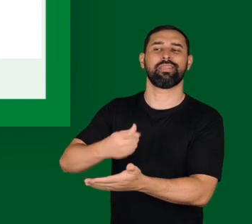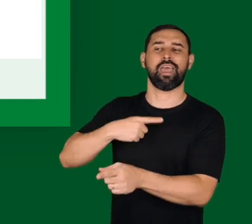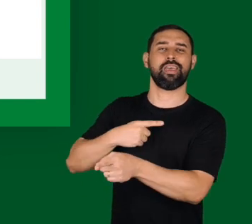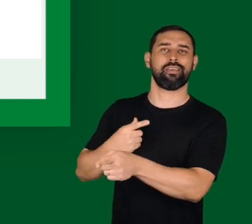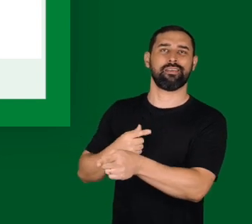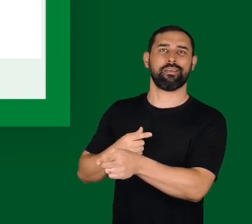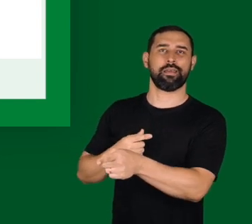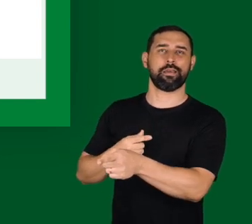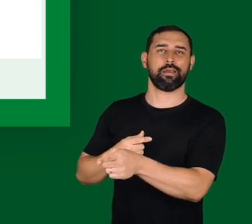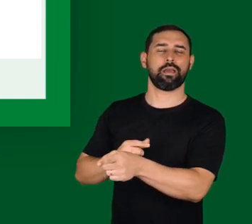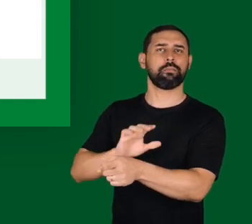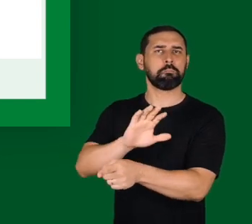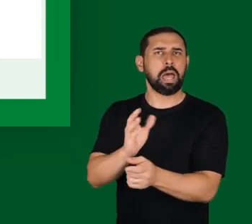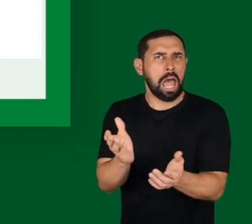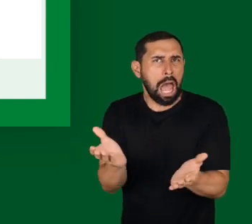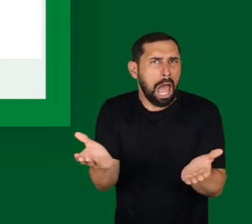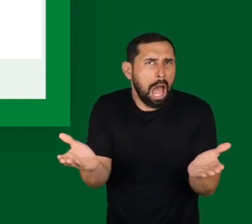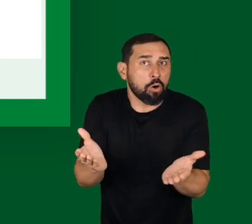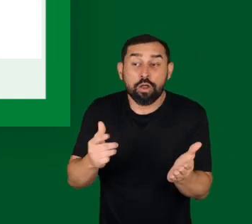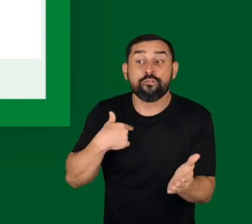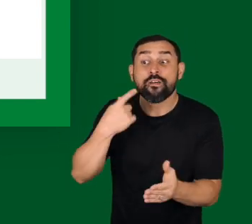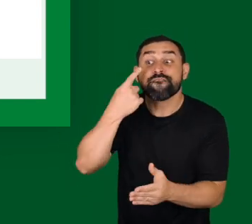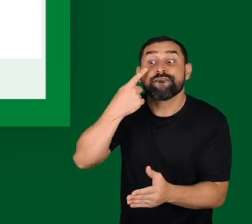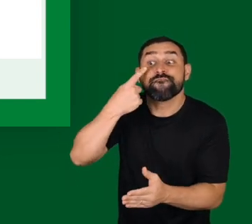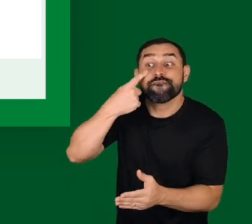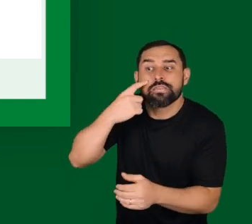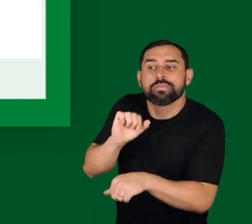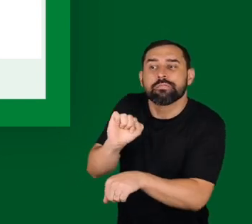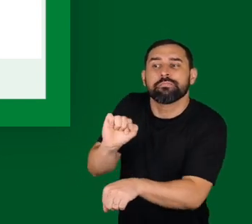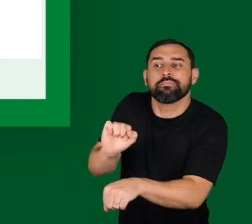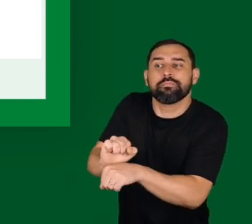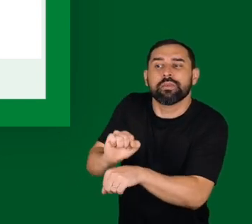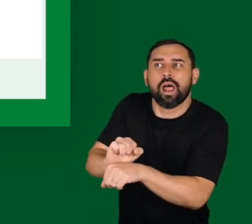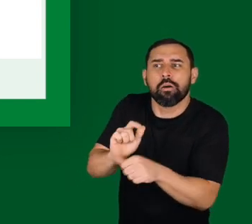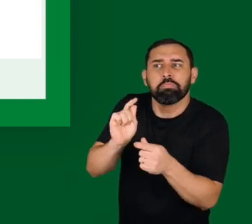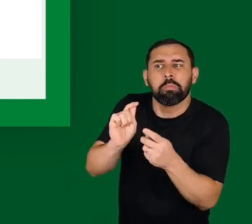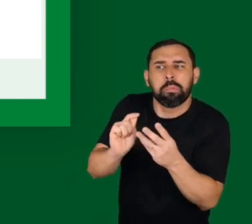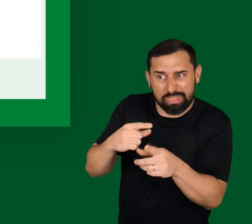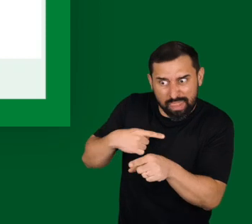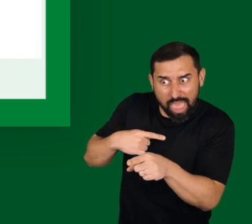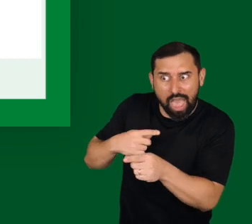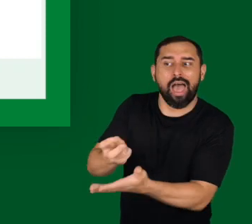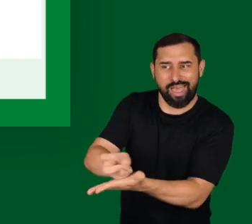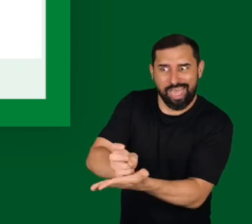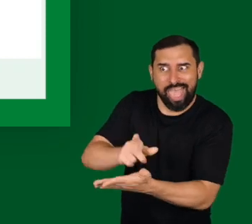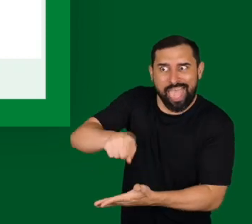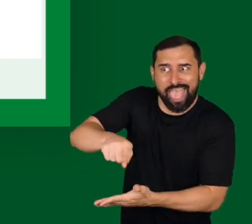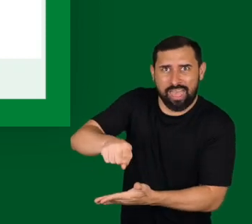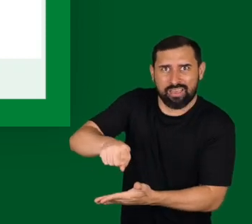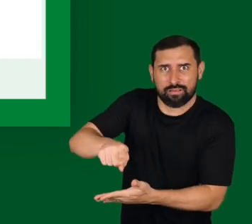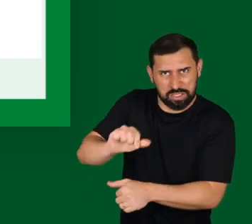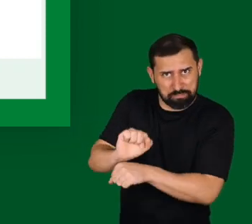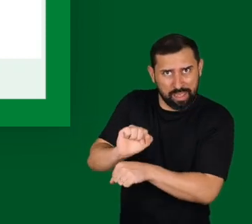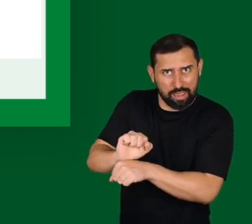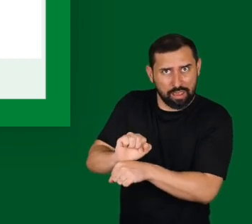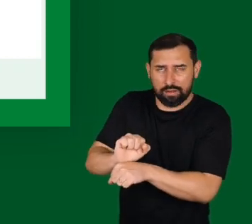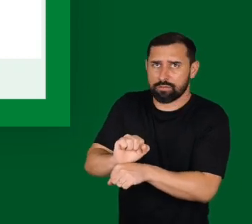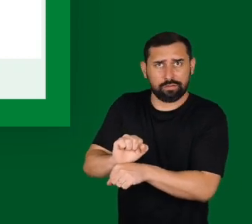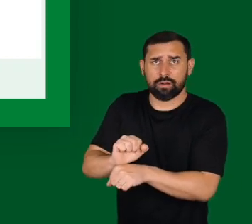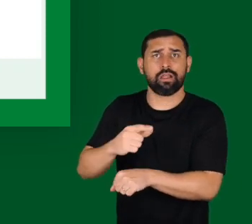Só que hoje, na nova neonatologia, a gente não espera esse bebê convulsionar para dizer que ele